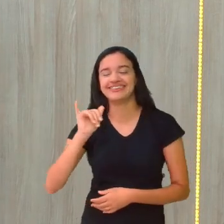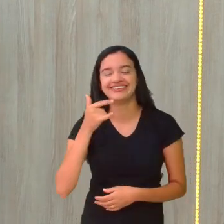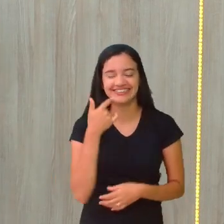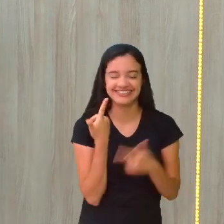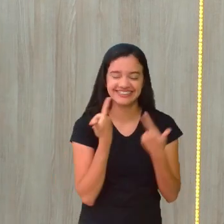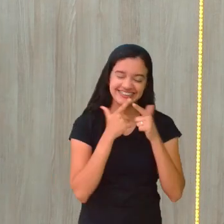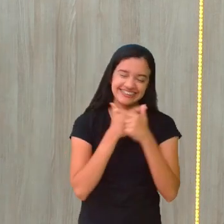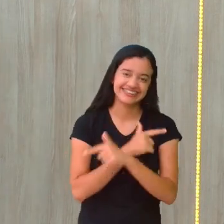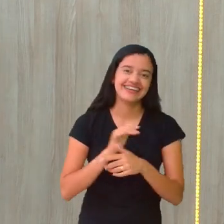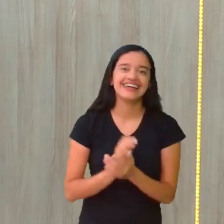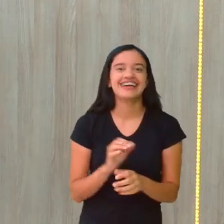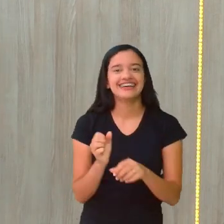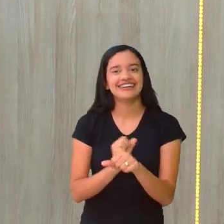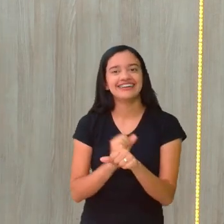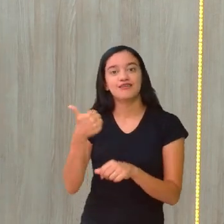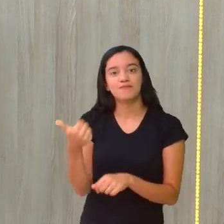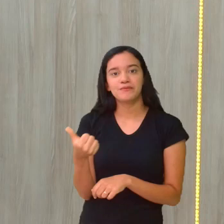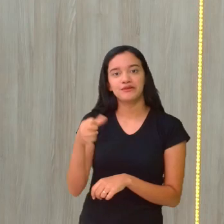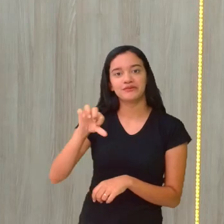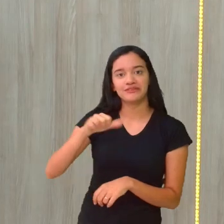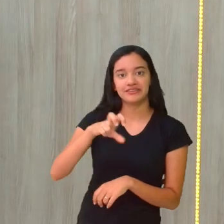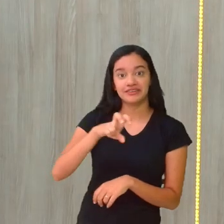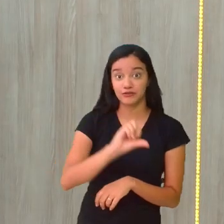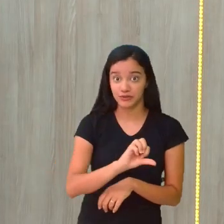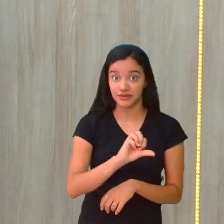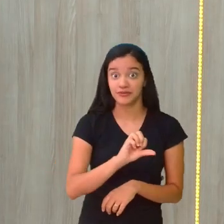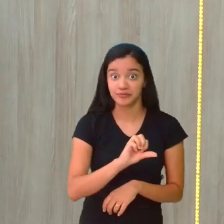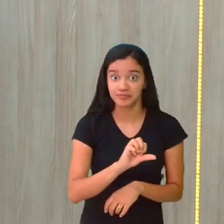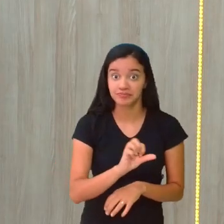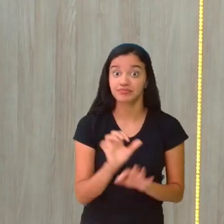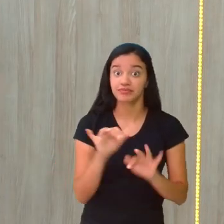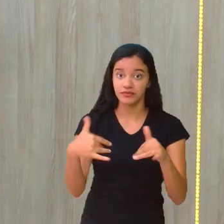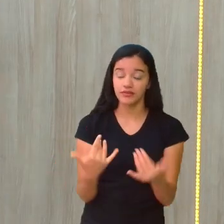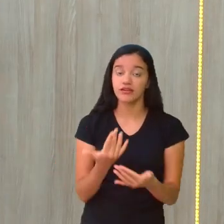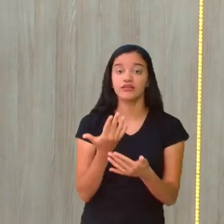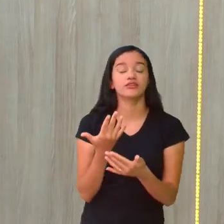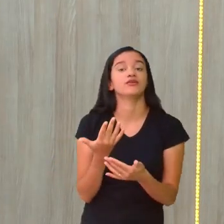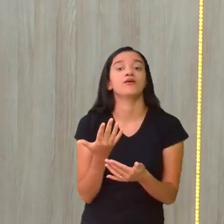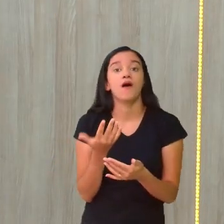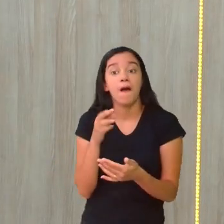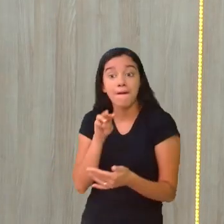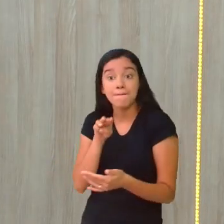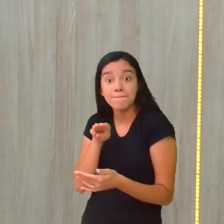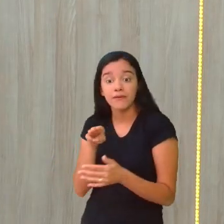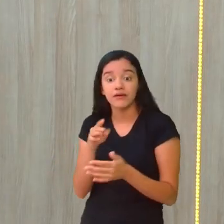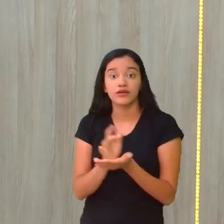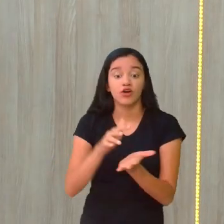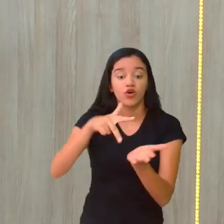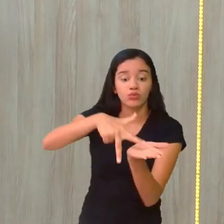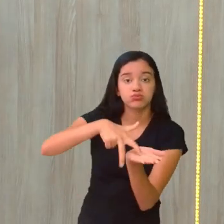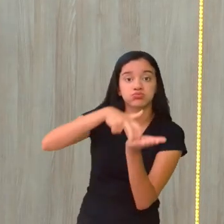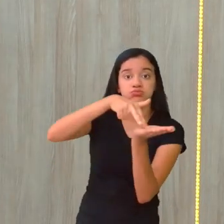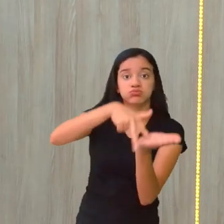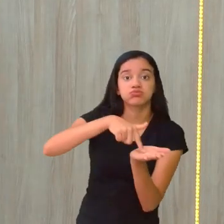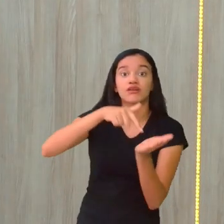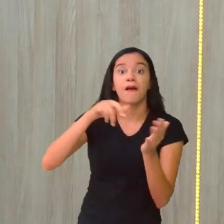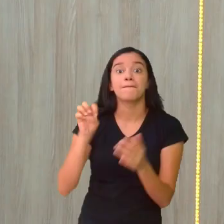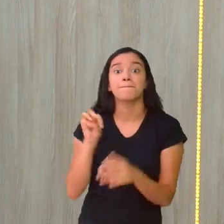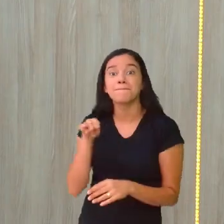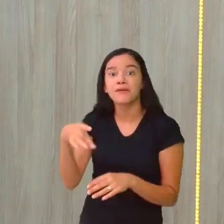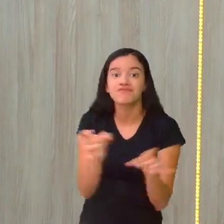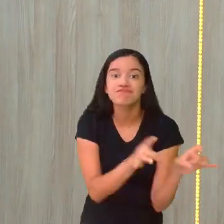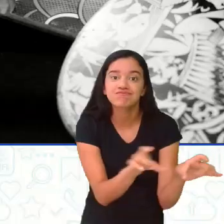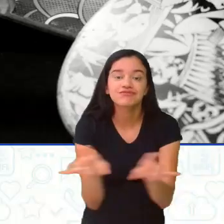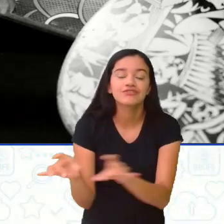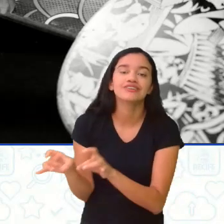Em 1959. E aí, nesta época, milhões de skates foram vendidos, né? Mas aí as